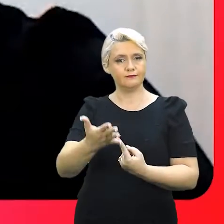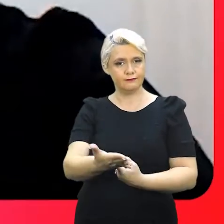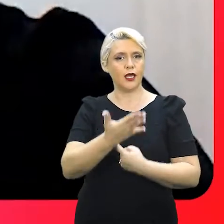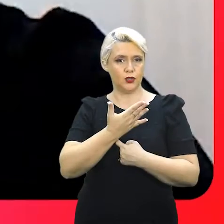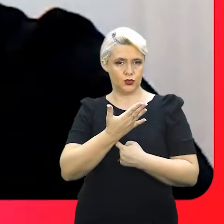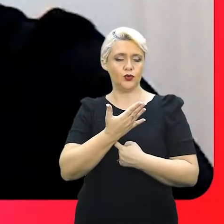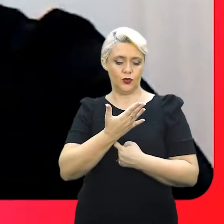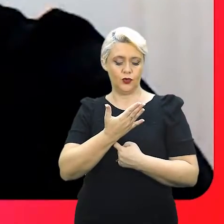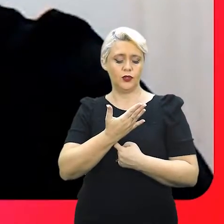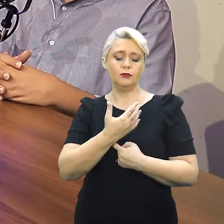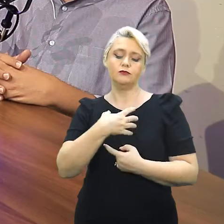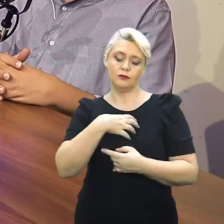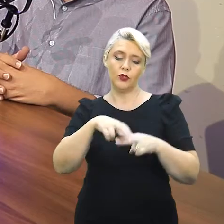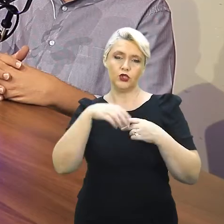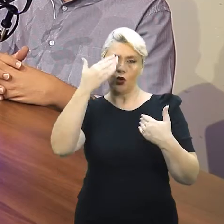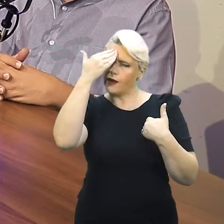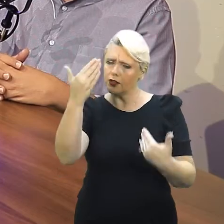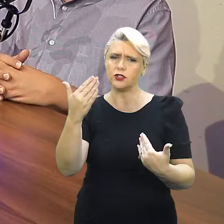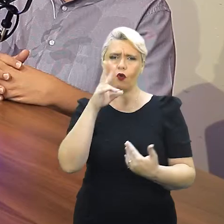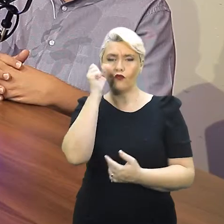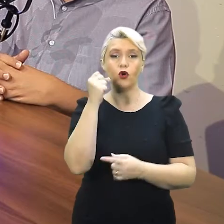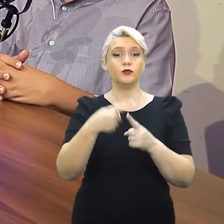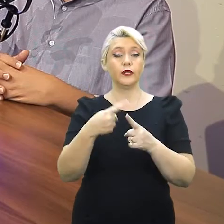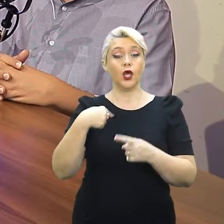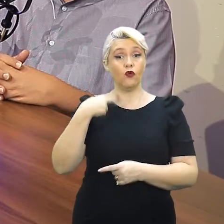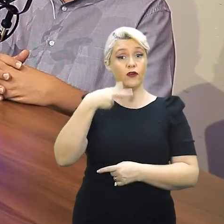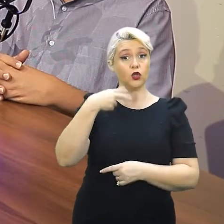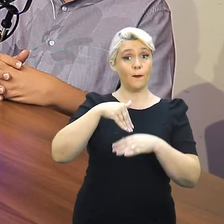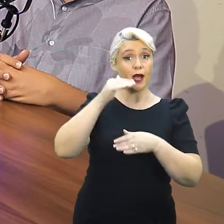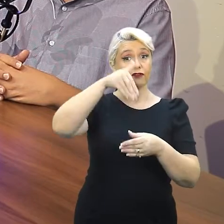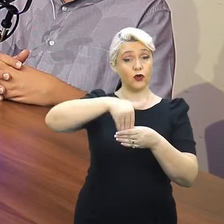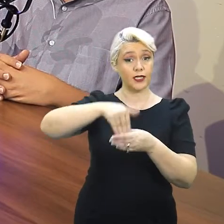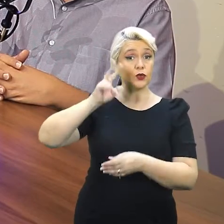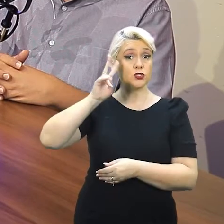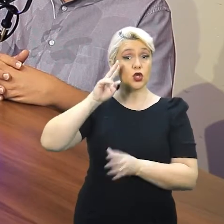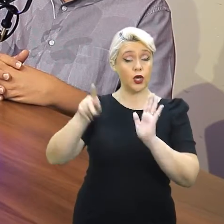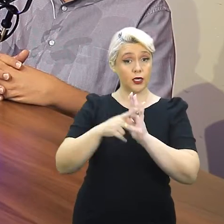eu tenho essa gratidão muito forte, porque eu fui o vereador mais votado